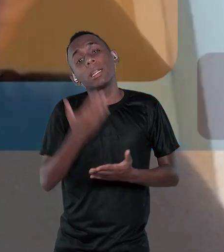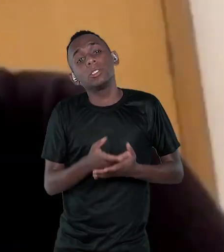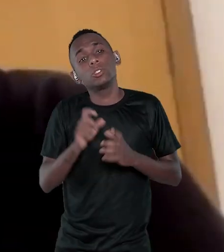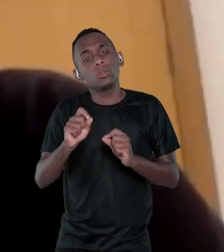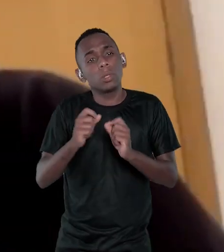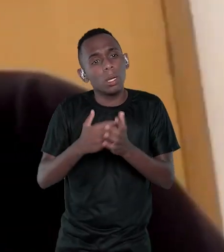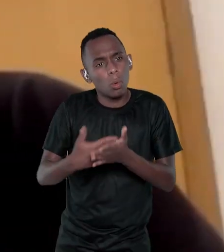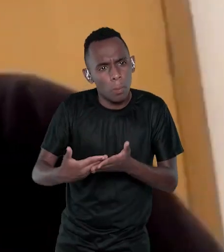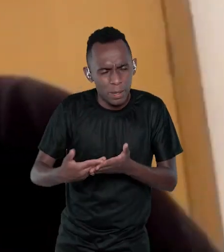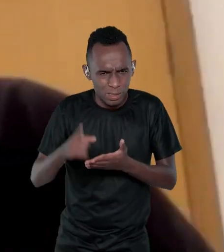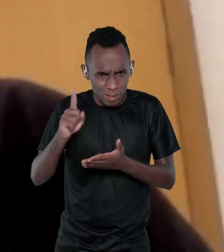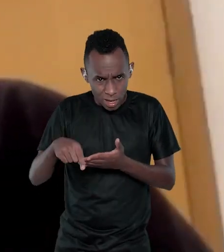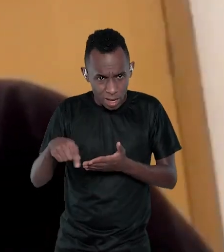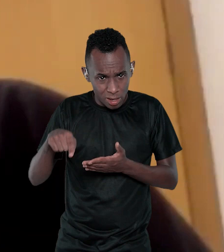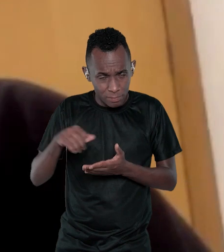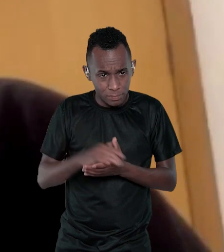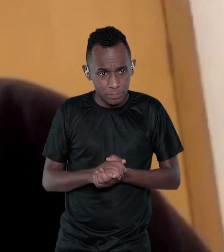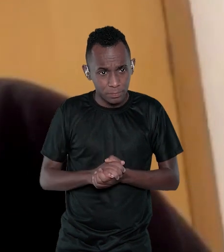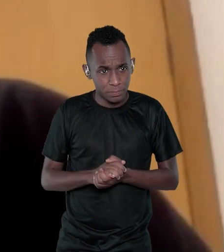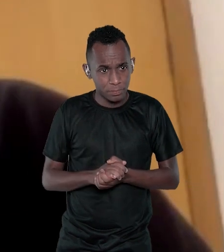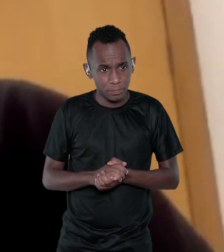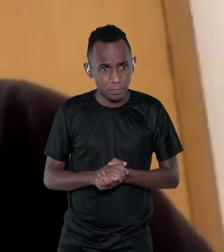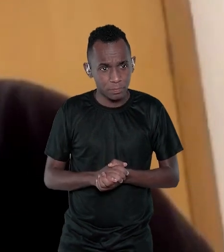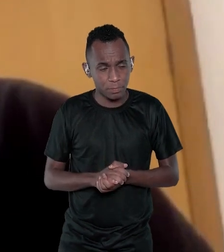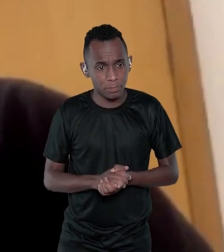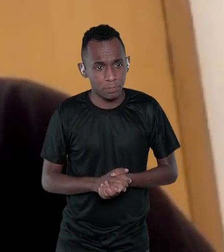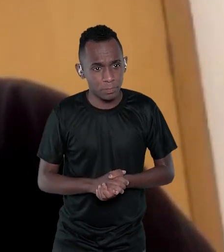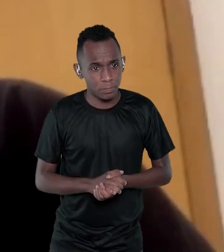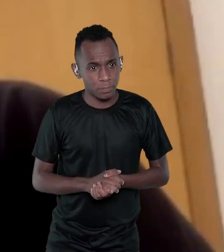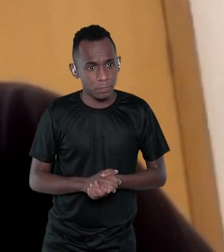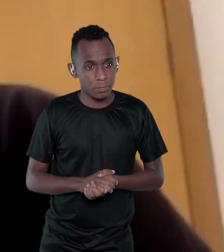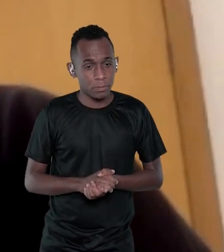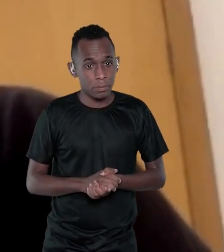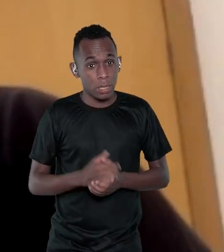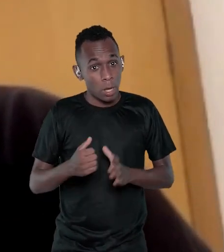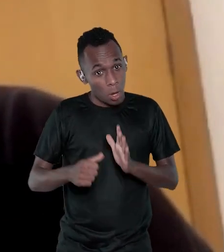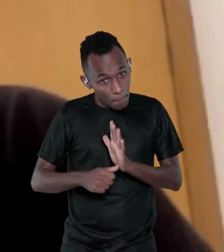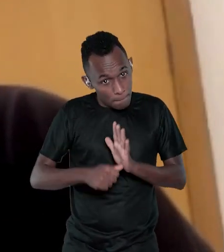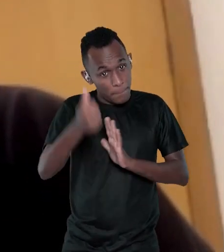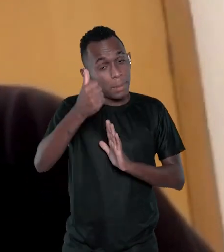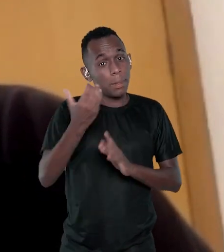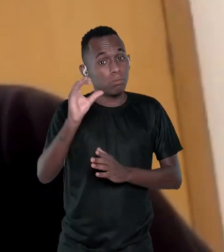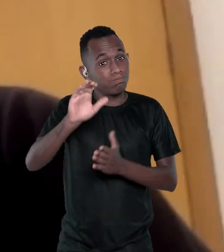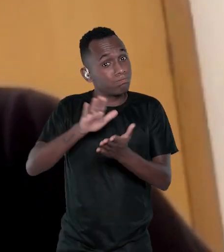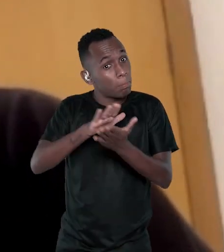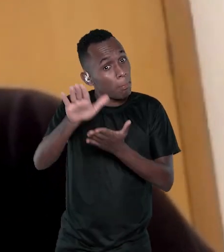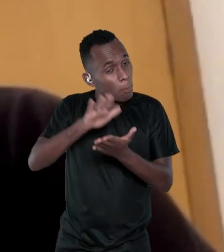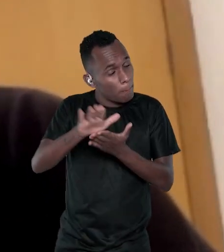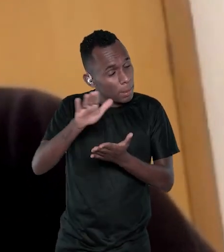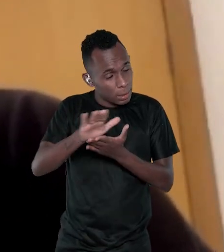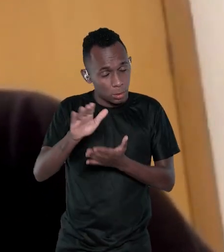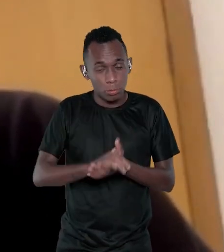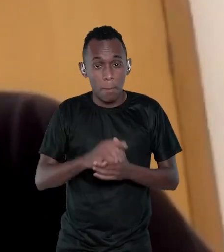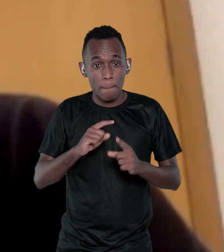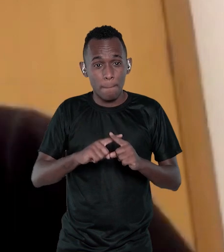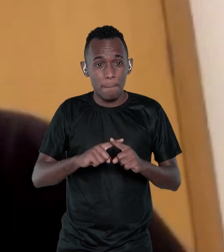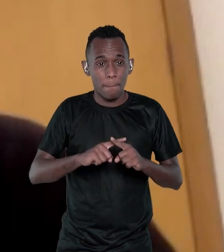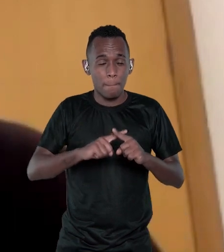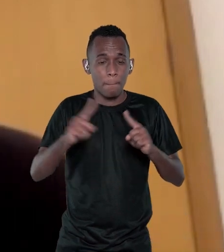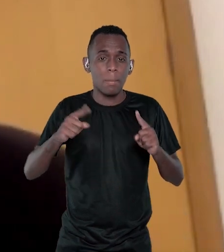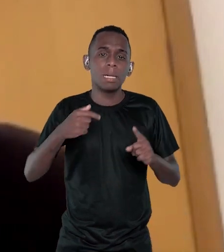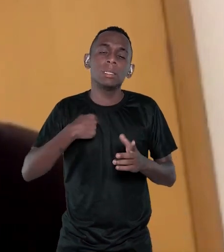significante que você considera o seu início como autor? Não, esse é o primeiro publicado.